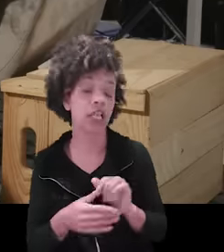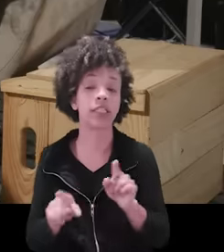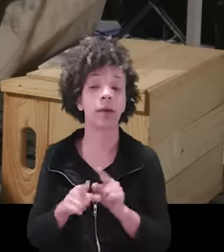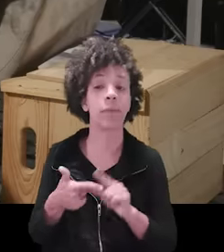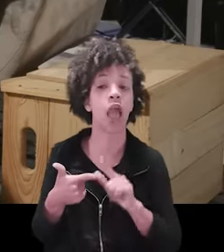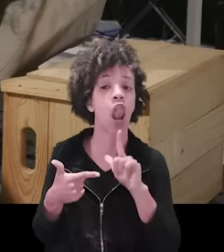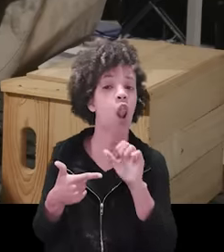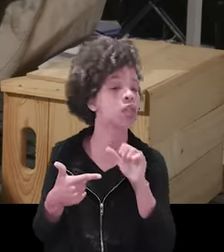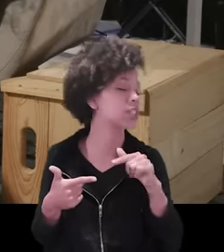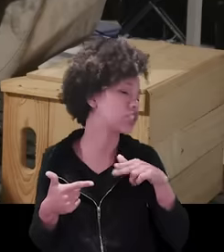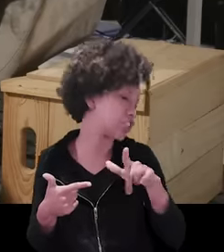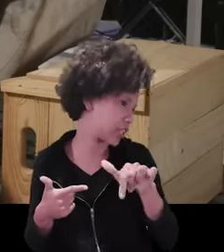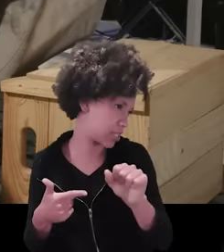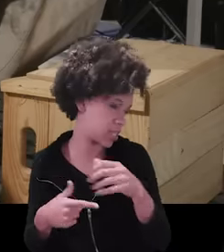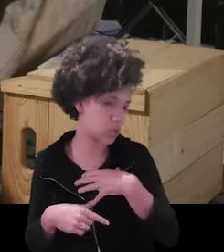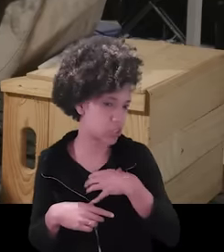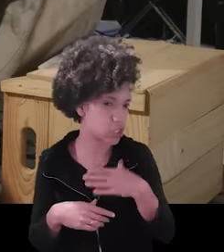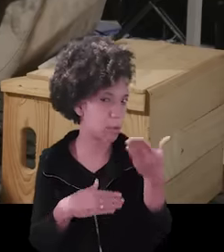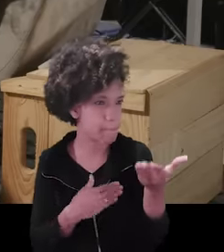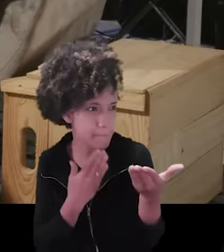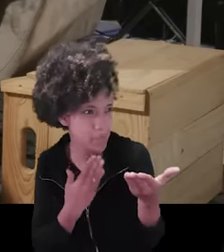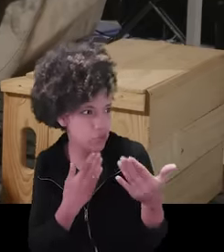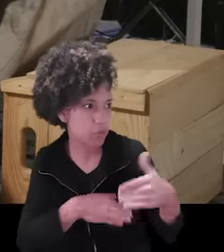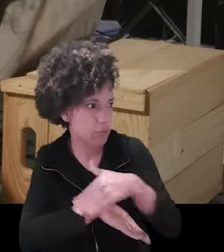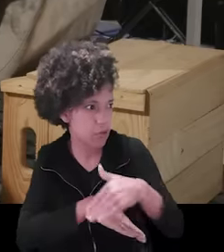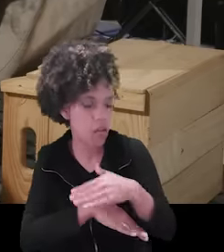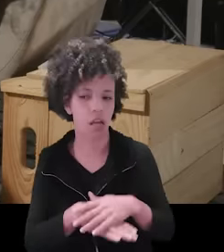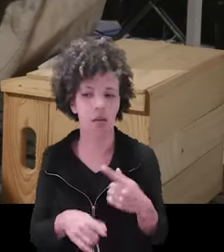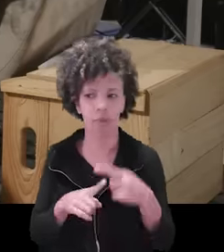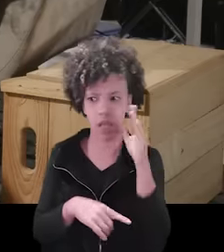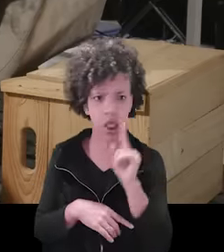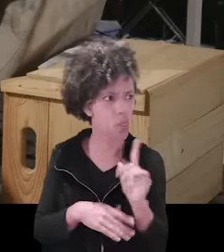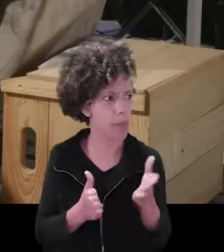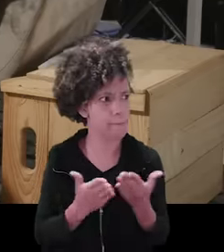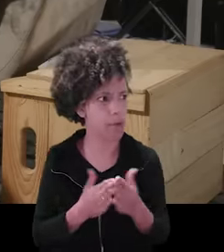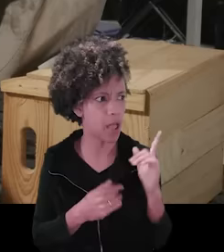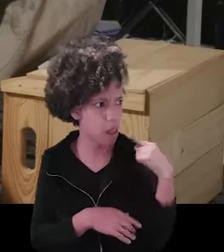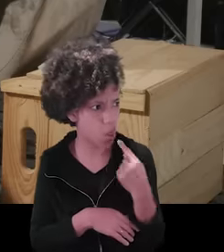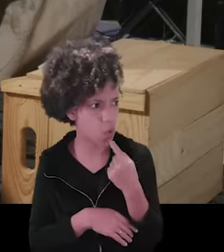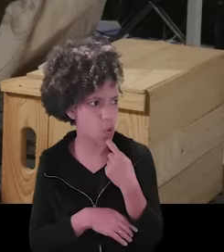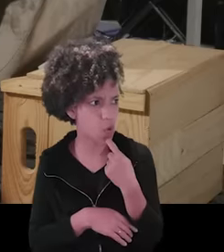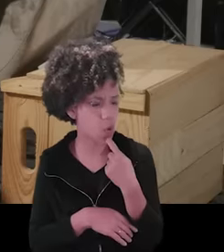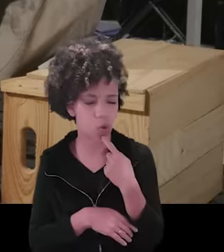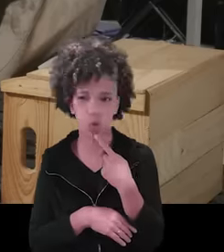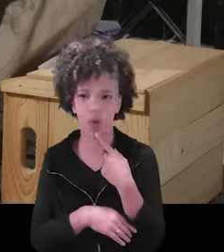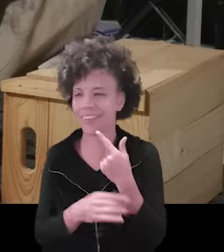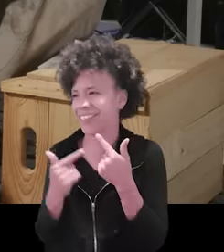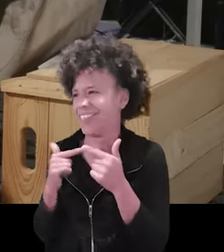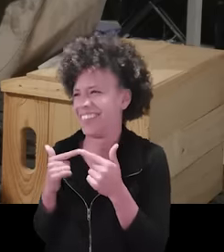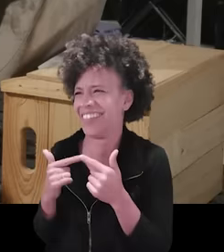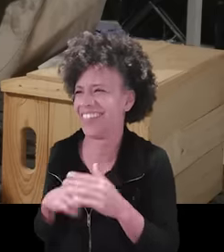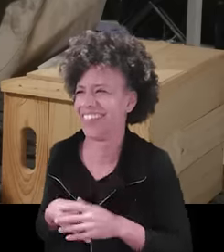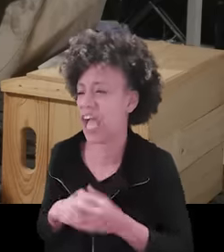em Los Angeles eu senti muito morador de rua e é curioso que o morador de rua lá ele não é pobre ele é louco